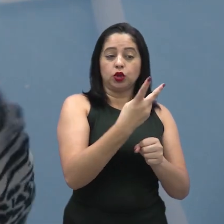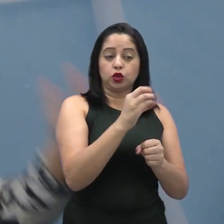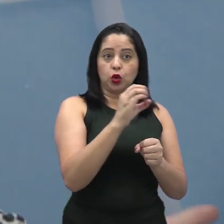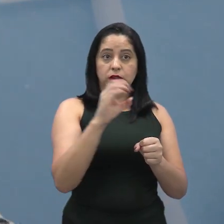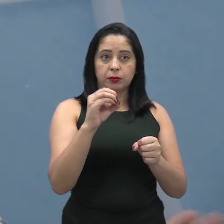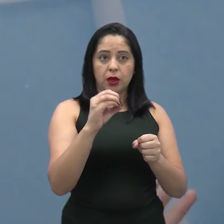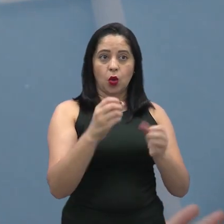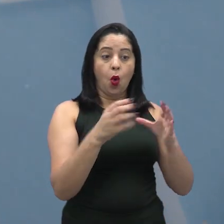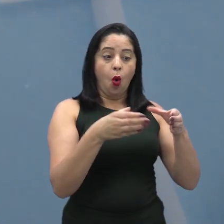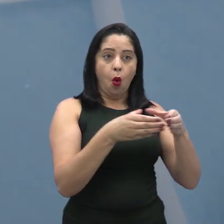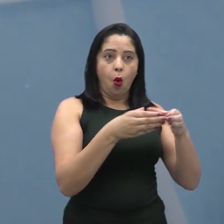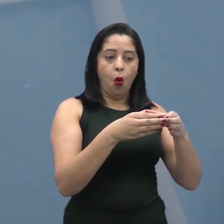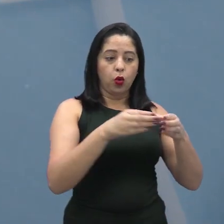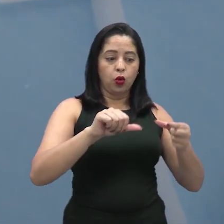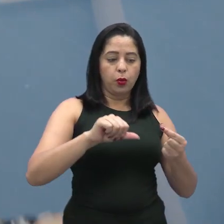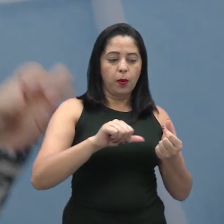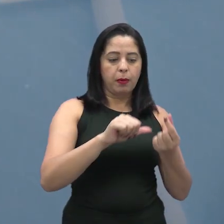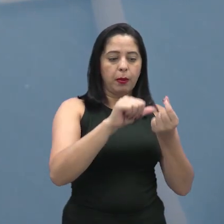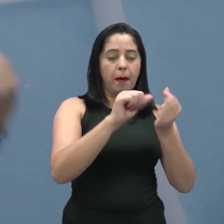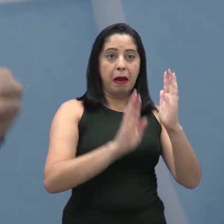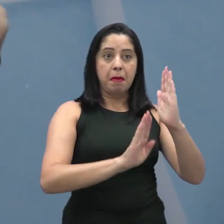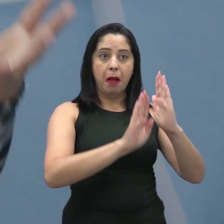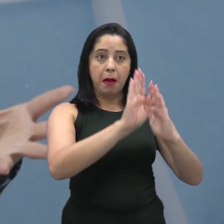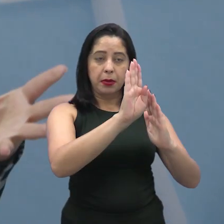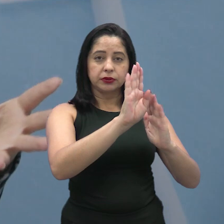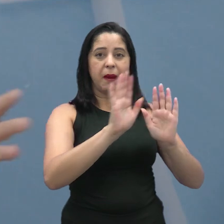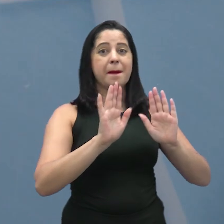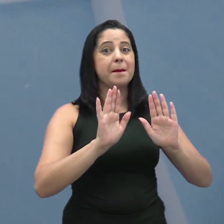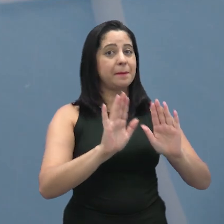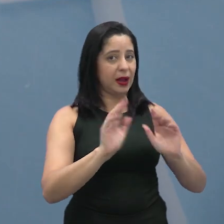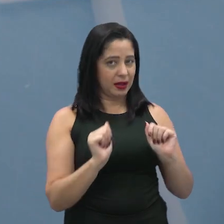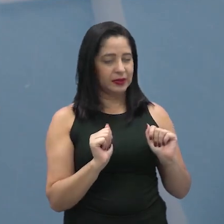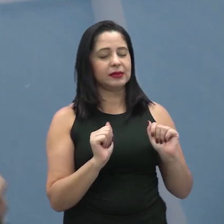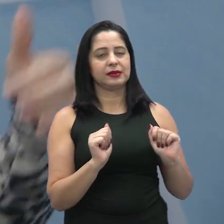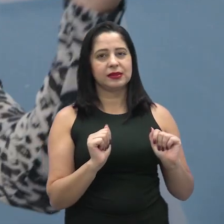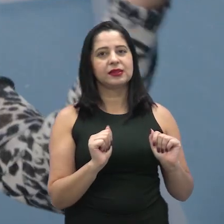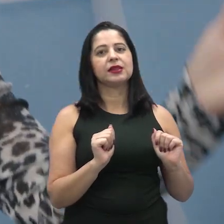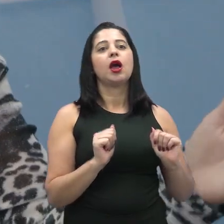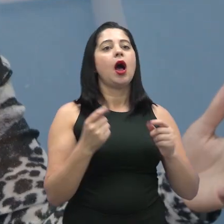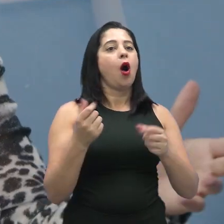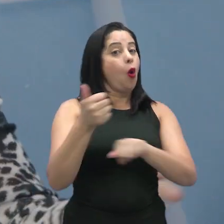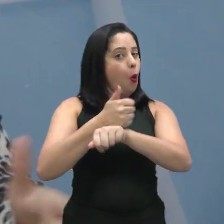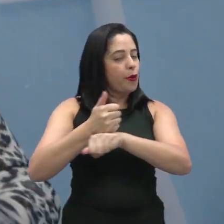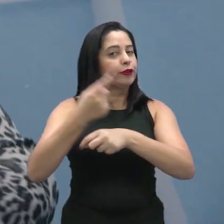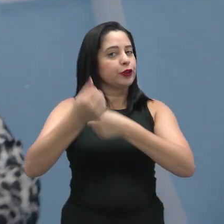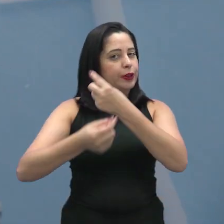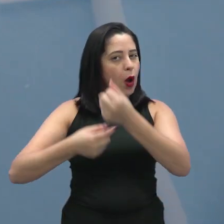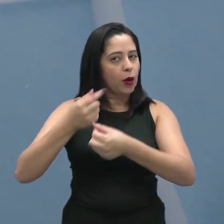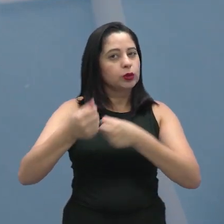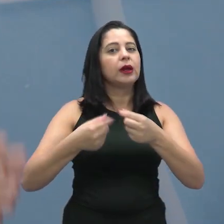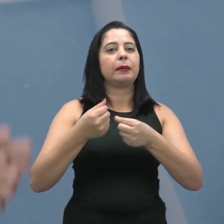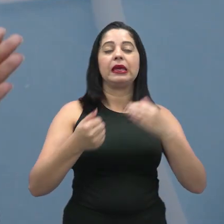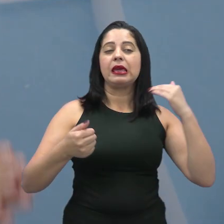teve uma ascensão, né, no país. Há um consenso, né, falando dos economistas, bancos,